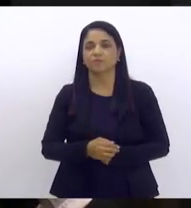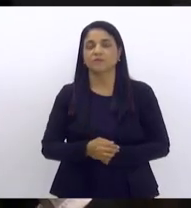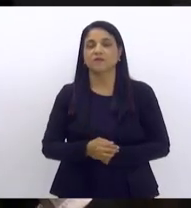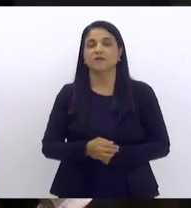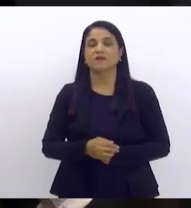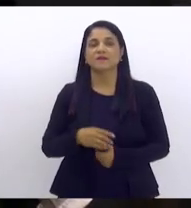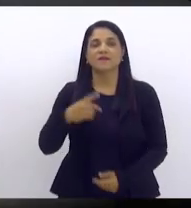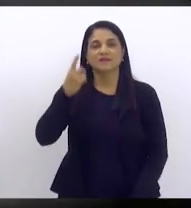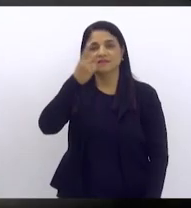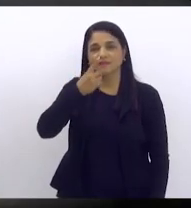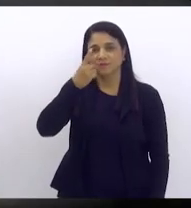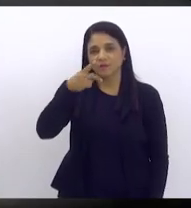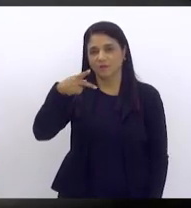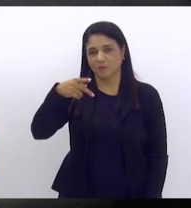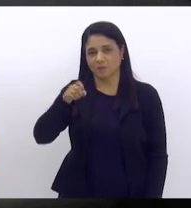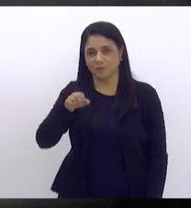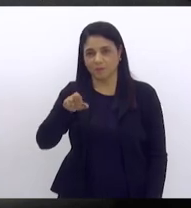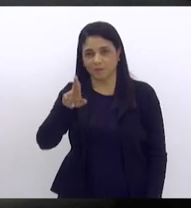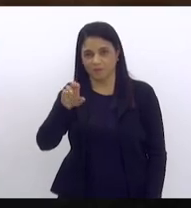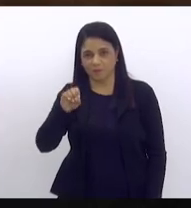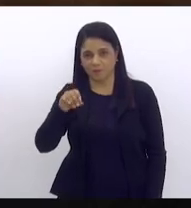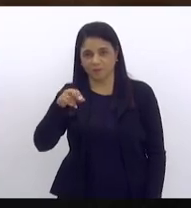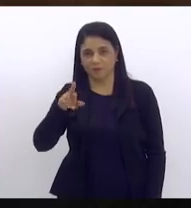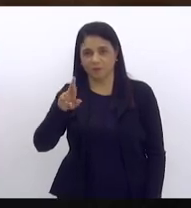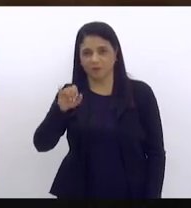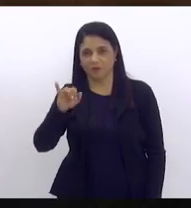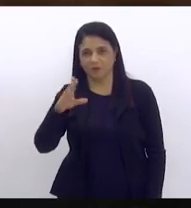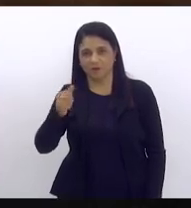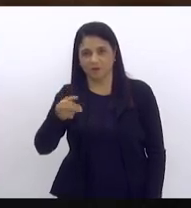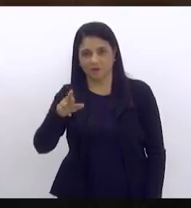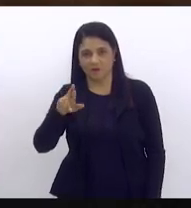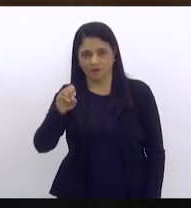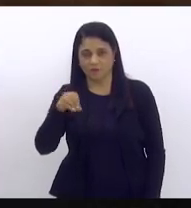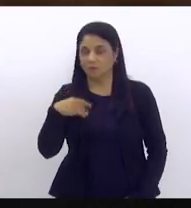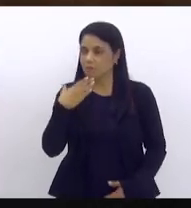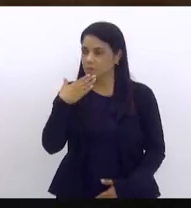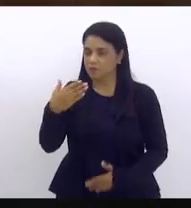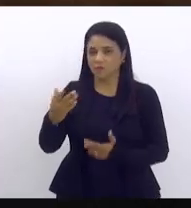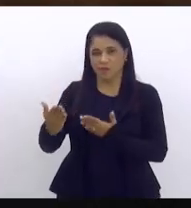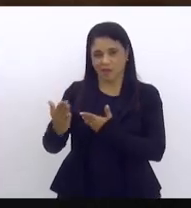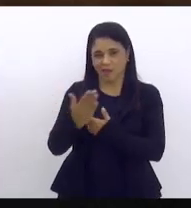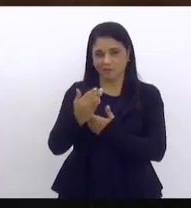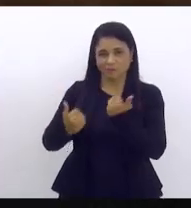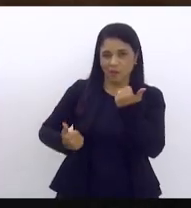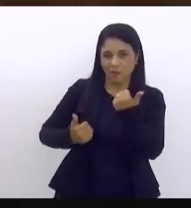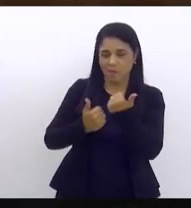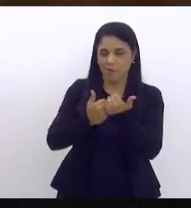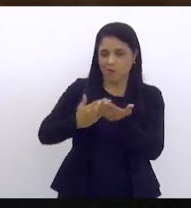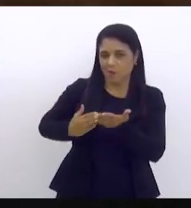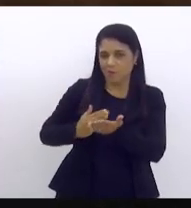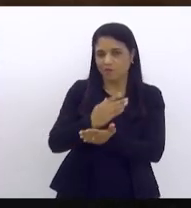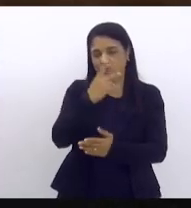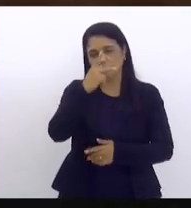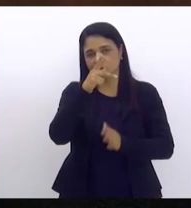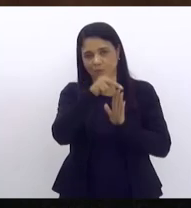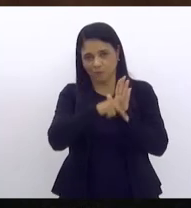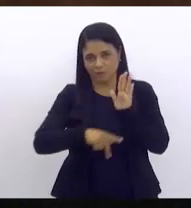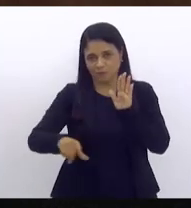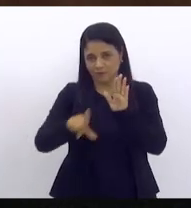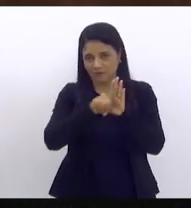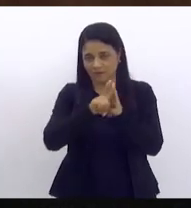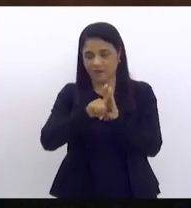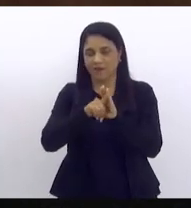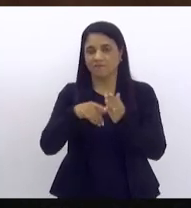Deputado Pedro Ricardo. Eu queria pedir a colaboração dos nossos pares aqui para ajuda na aprovação desse projeto de grande importância, tendo em